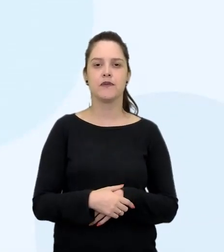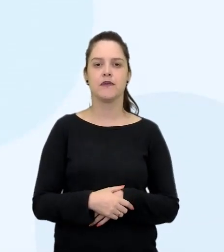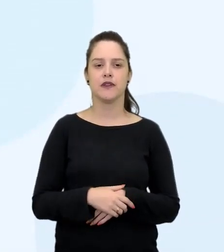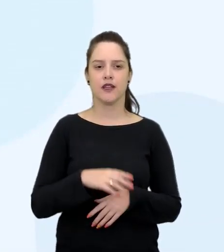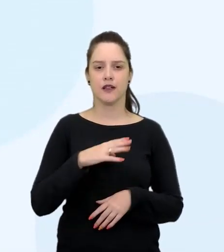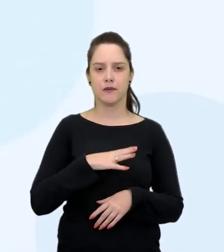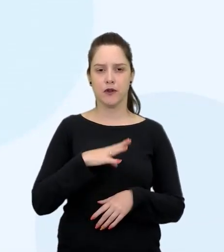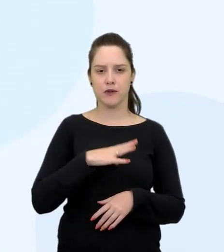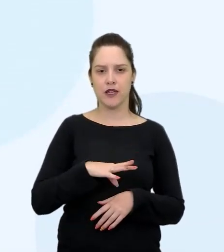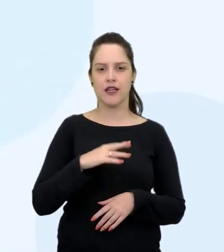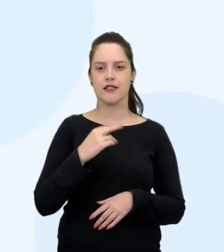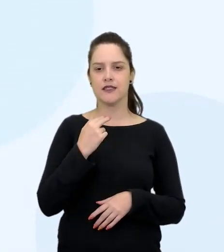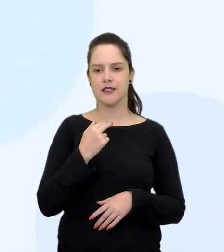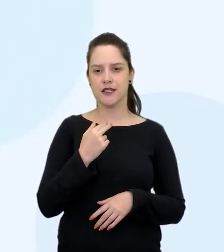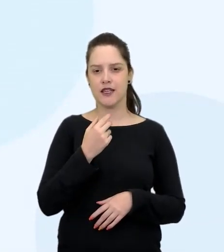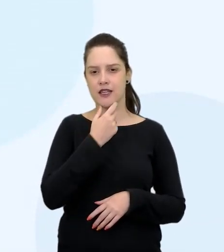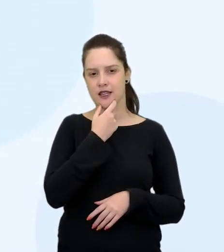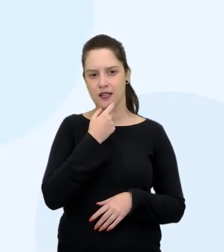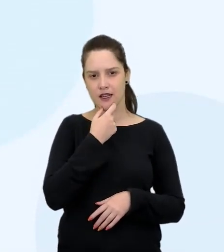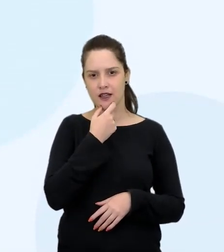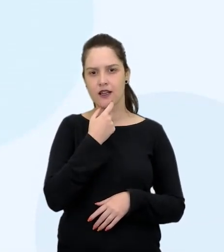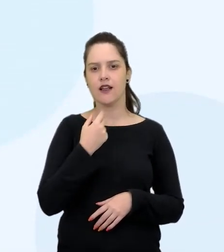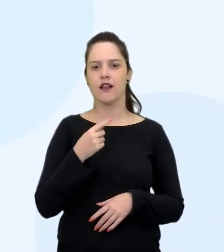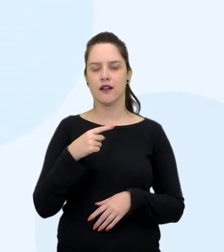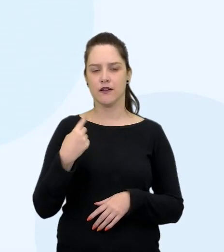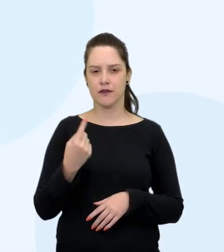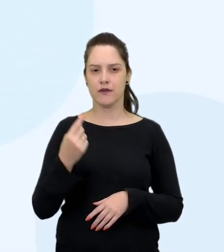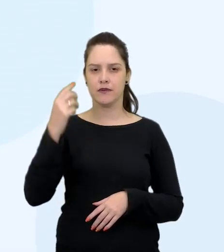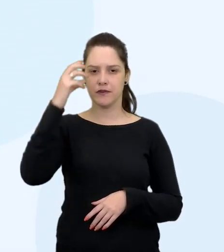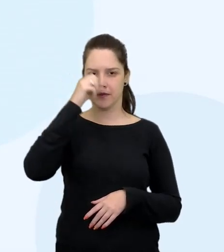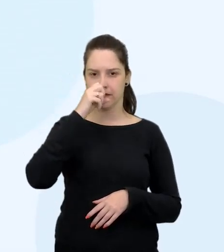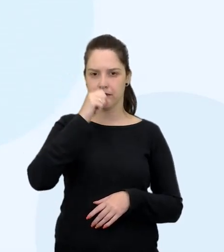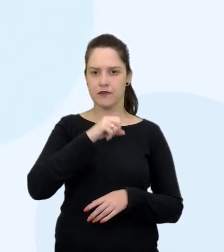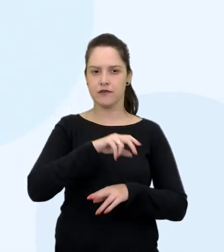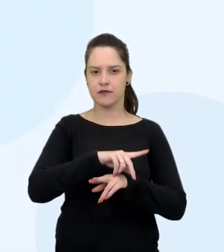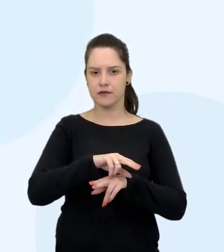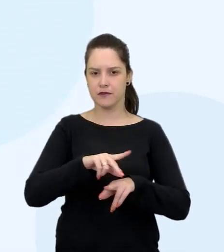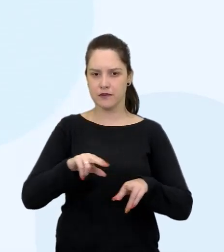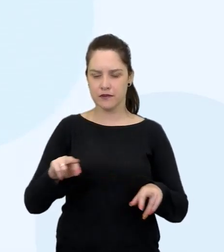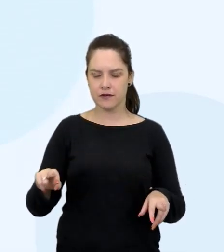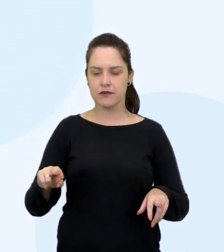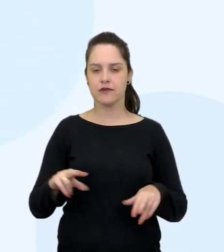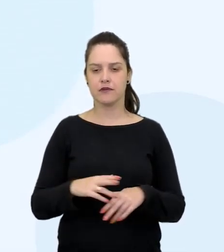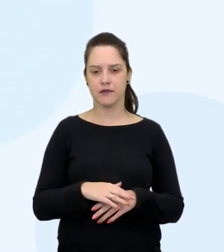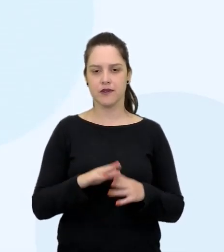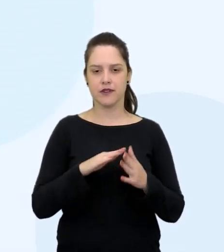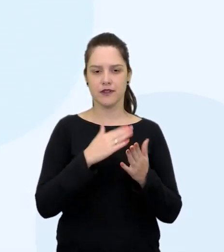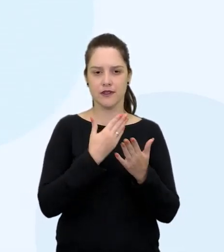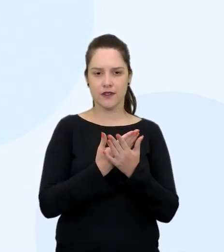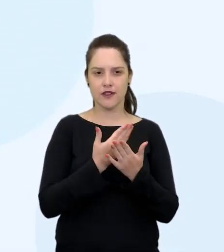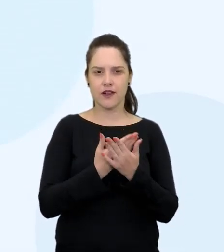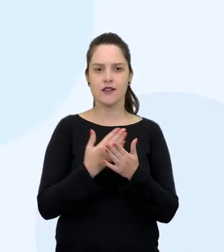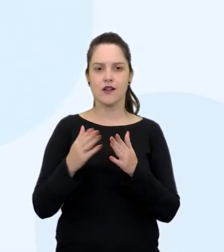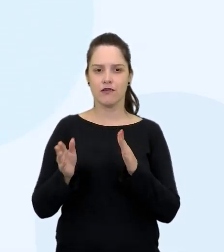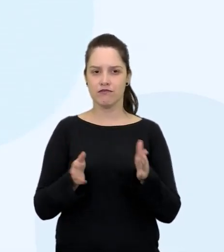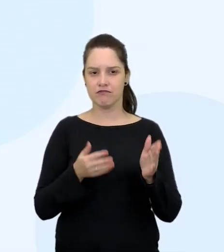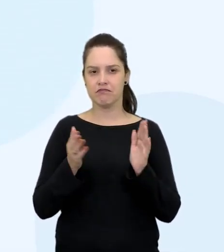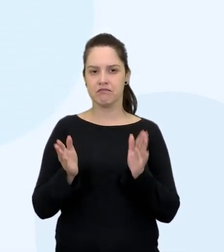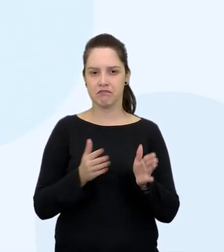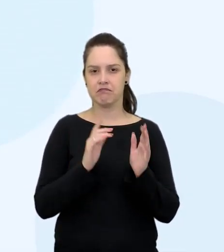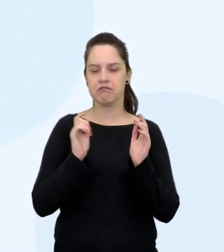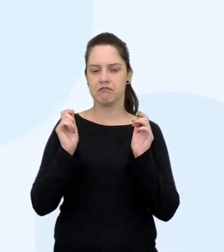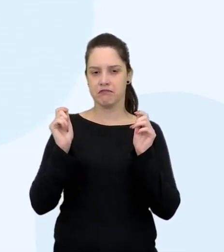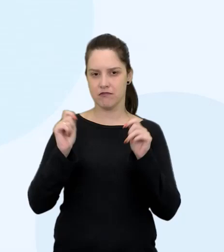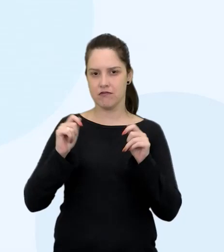português e inglês, não... Então, vocês já estão fazendo glossário também nas aulas do jogo de tabuleiro e RPG, então aqui também,